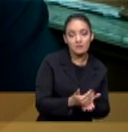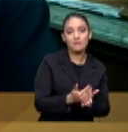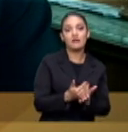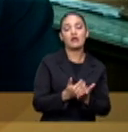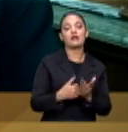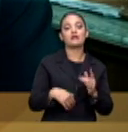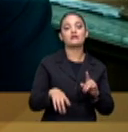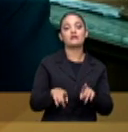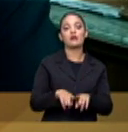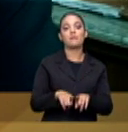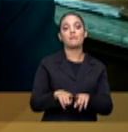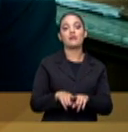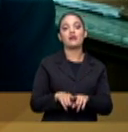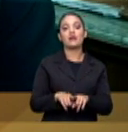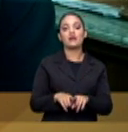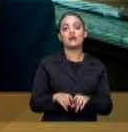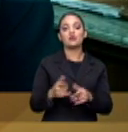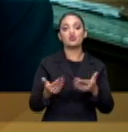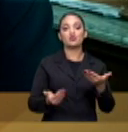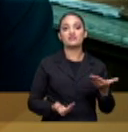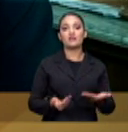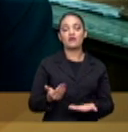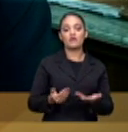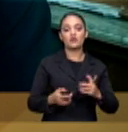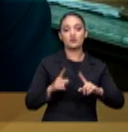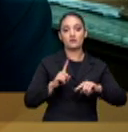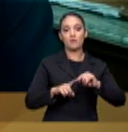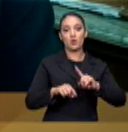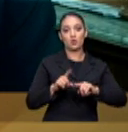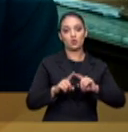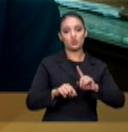retenção, considerados bens e serviços